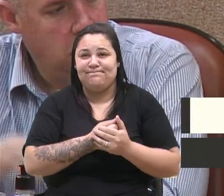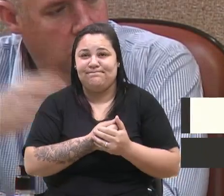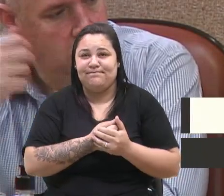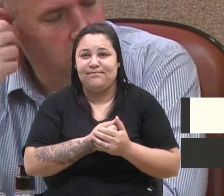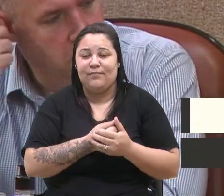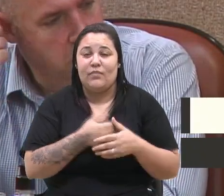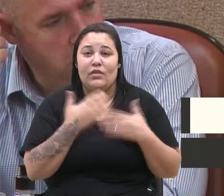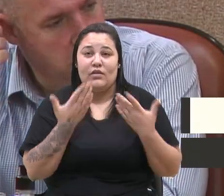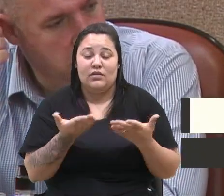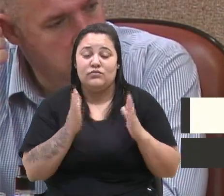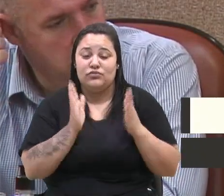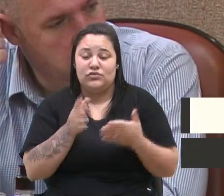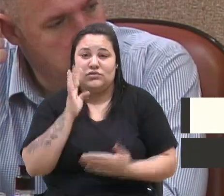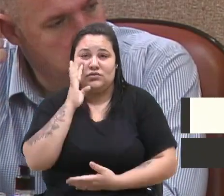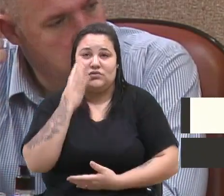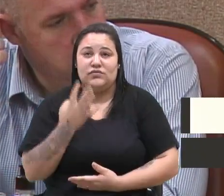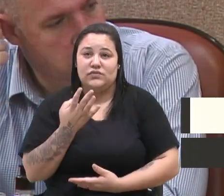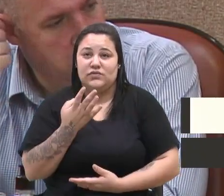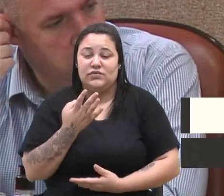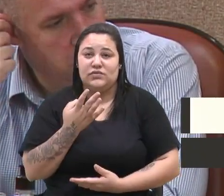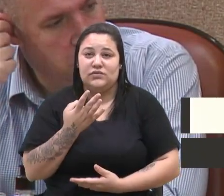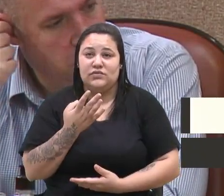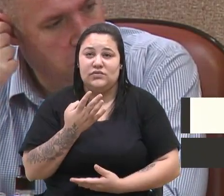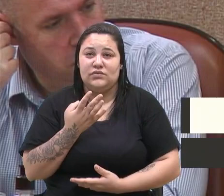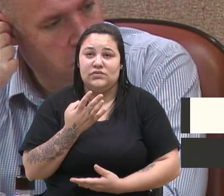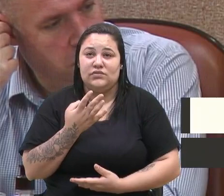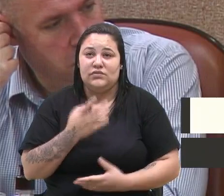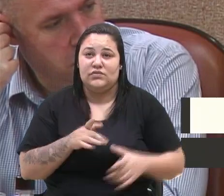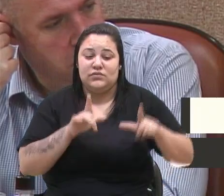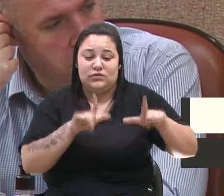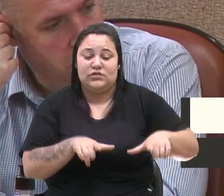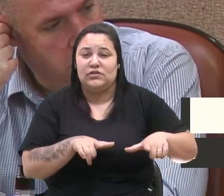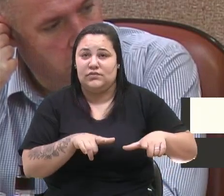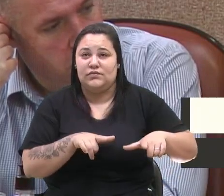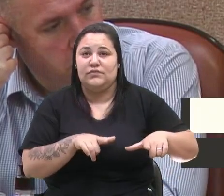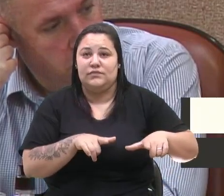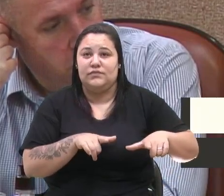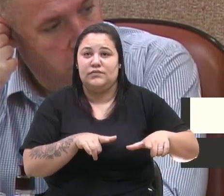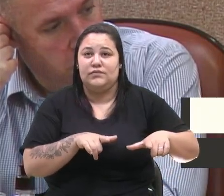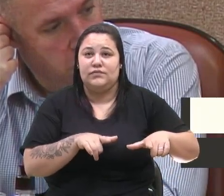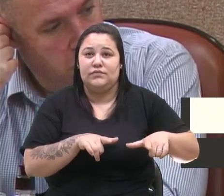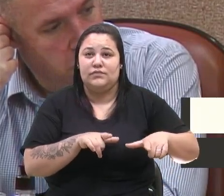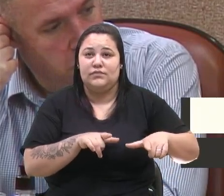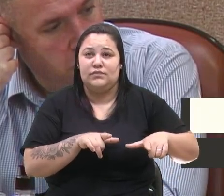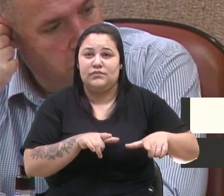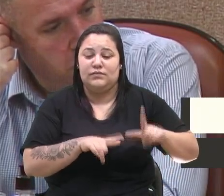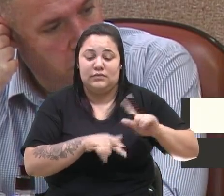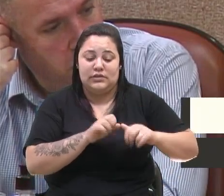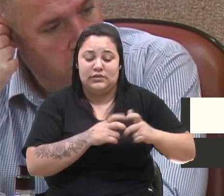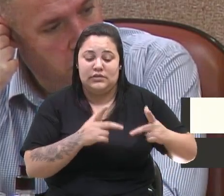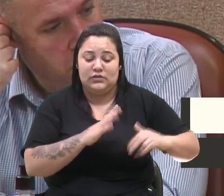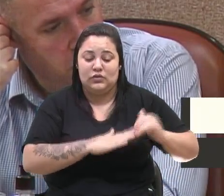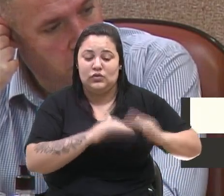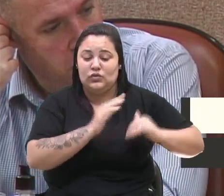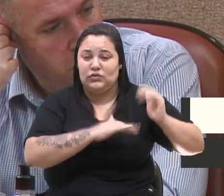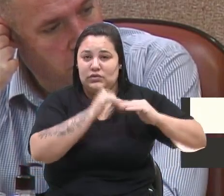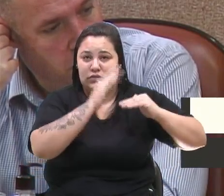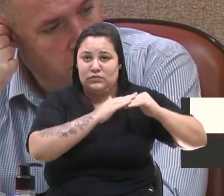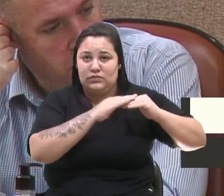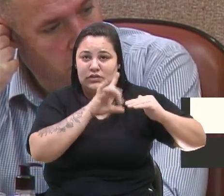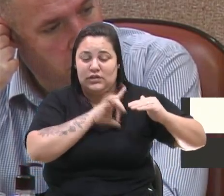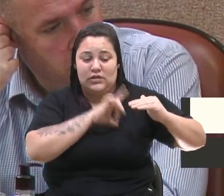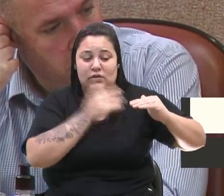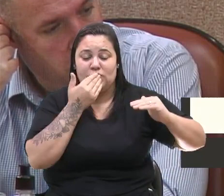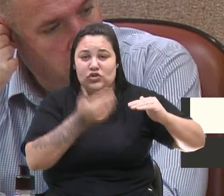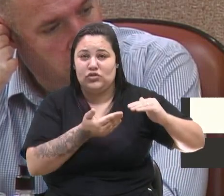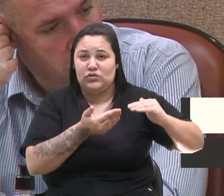ficou decidido que vai ser no local do Banco de Materiais de Construção, um pedido que fizemos